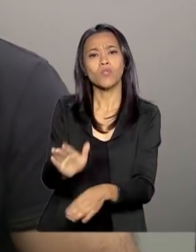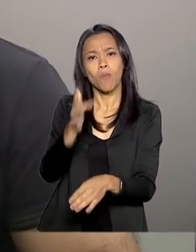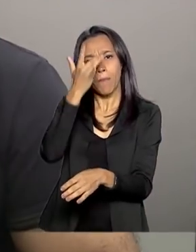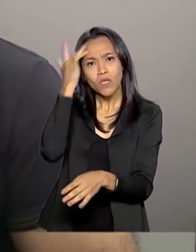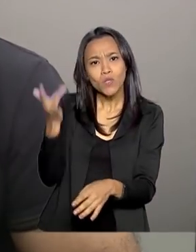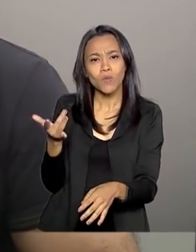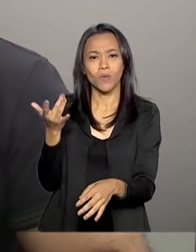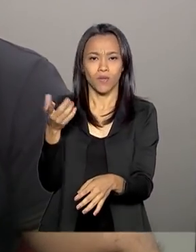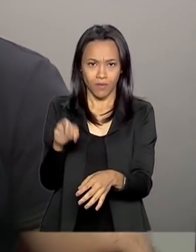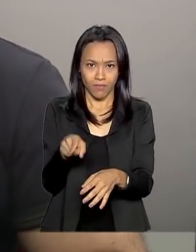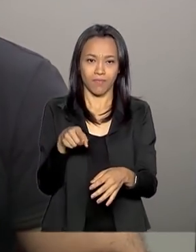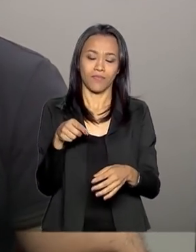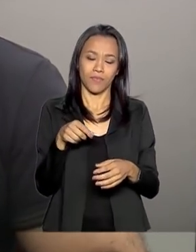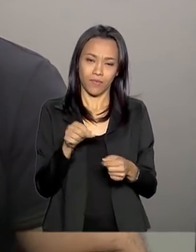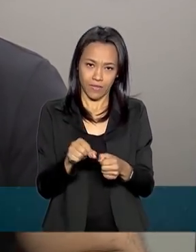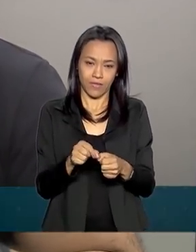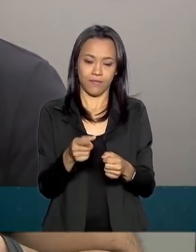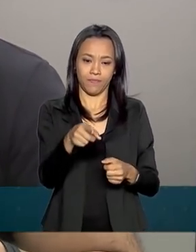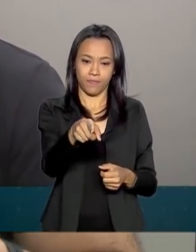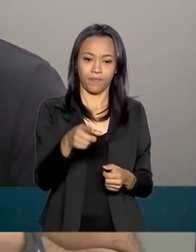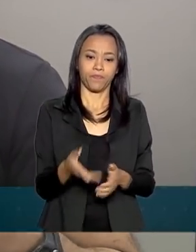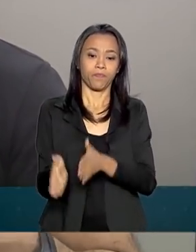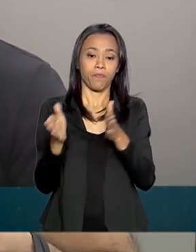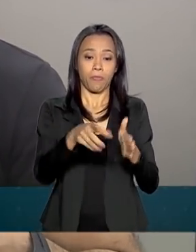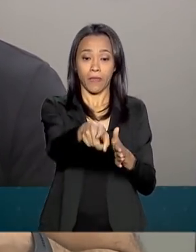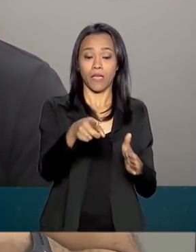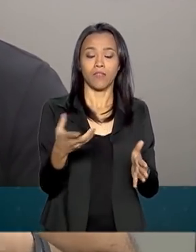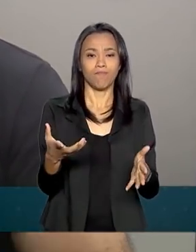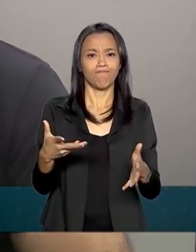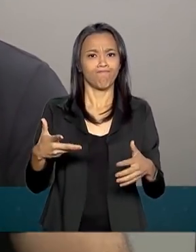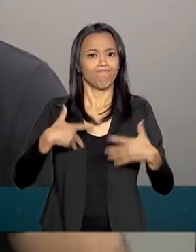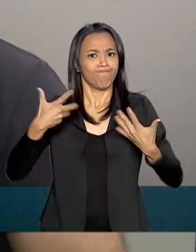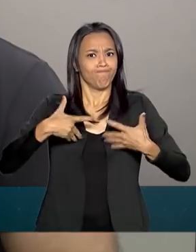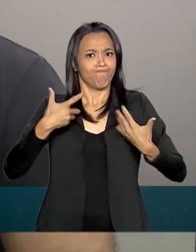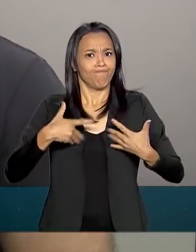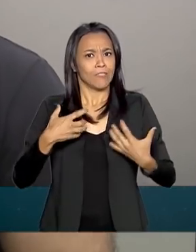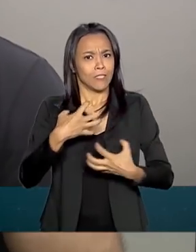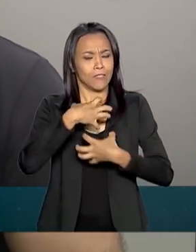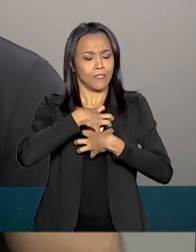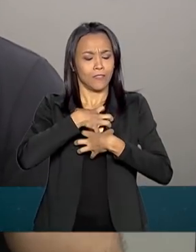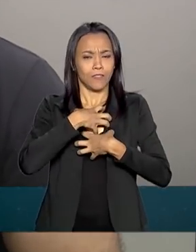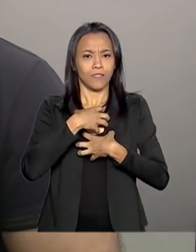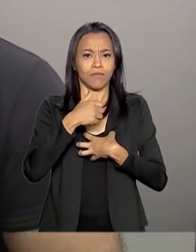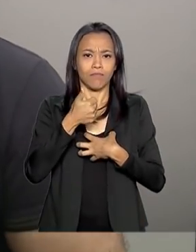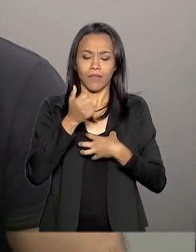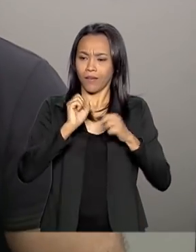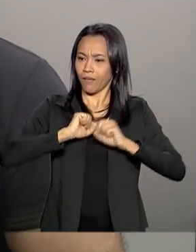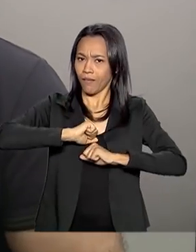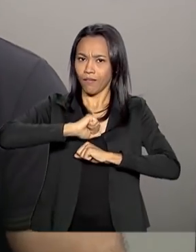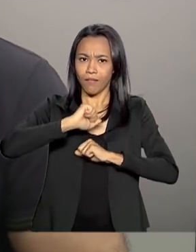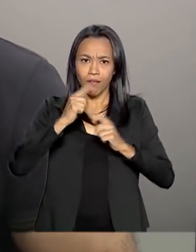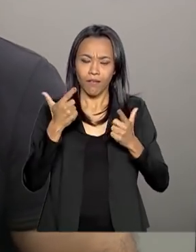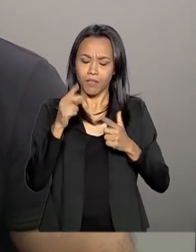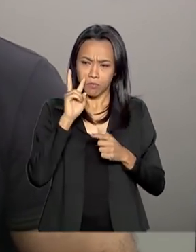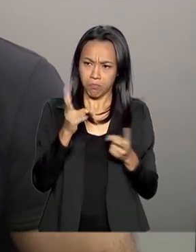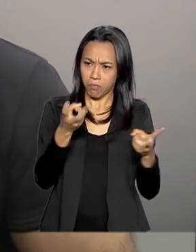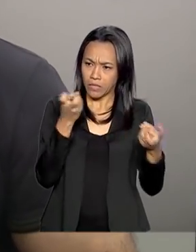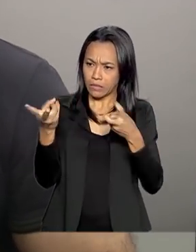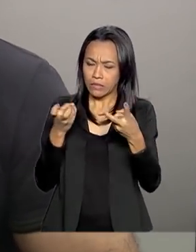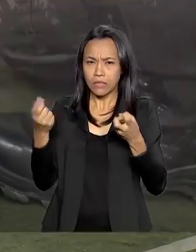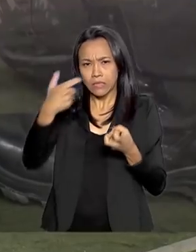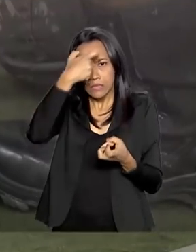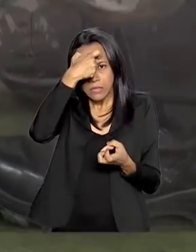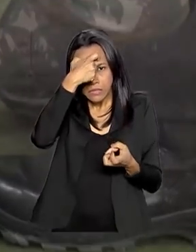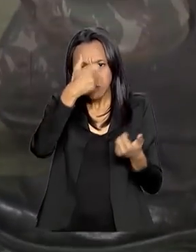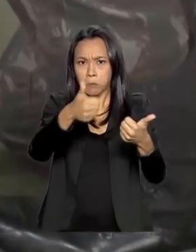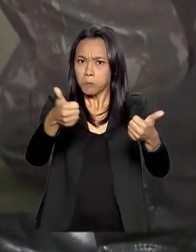motivação, para mim, é realmente o que é mais notório. E fora isso, também, a capacidade que eles encontram